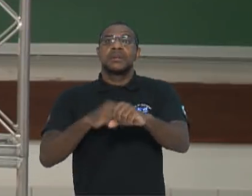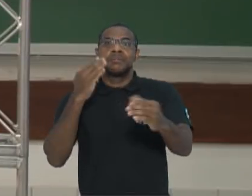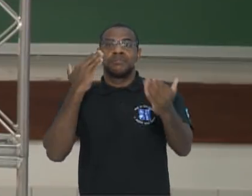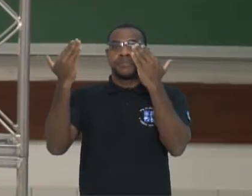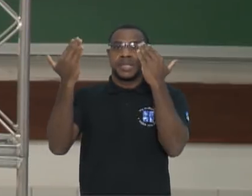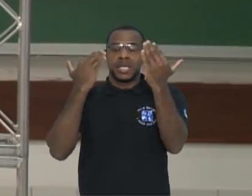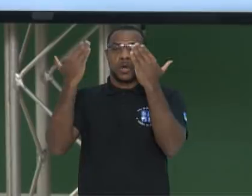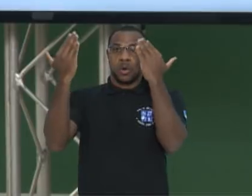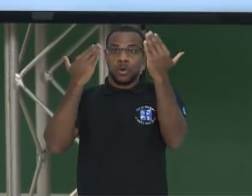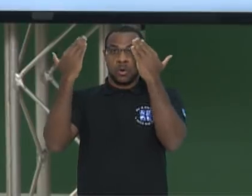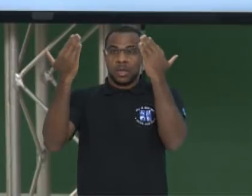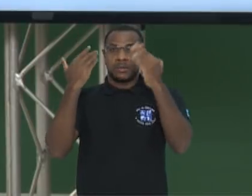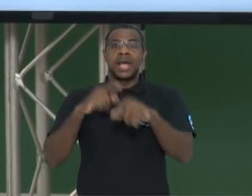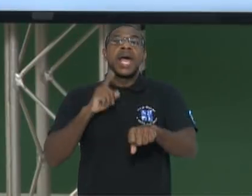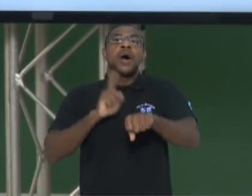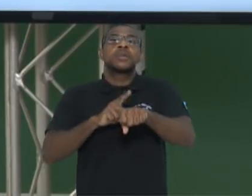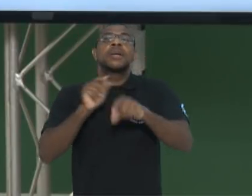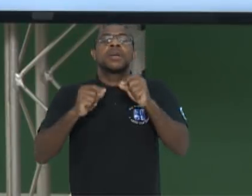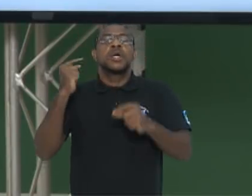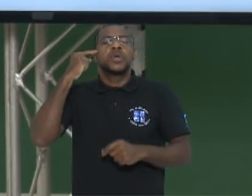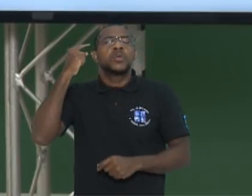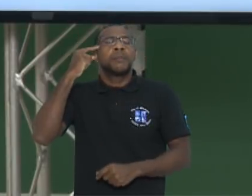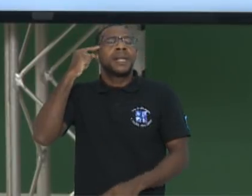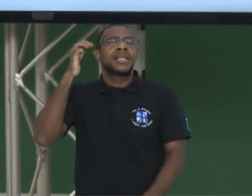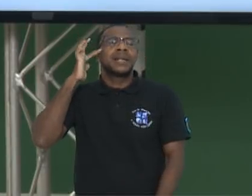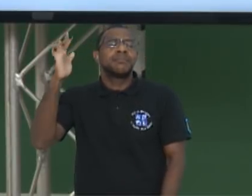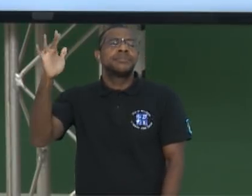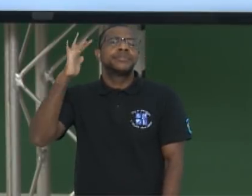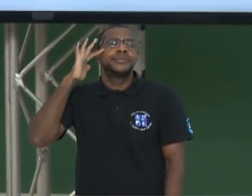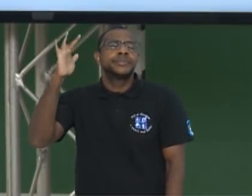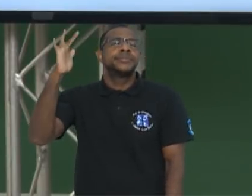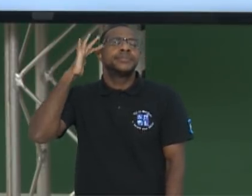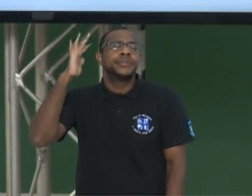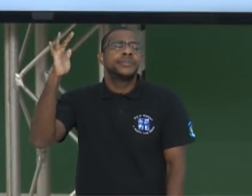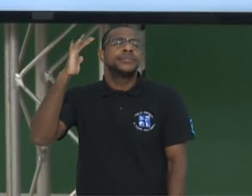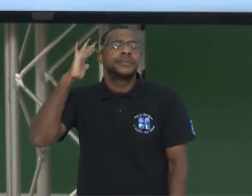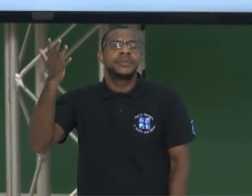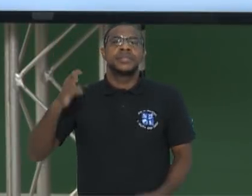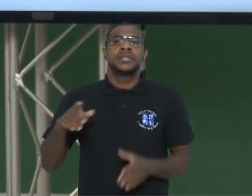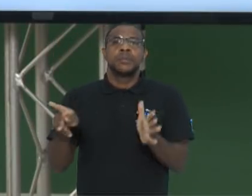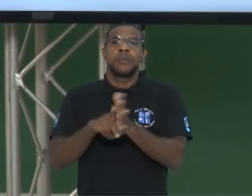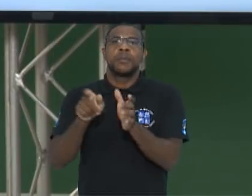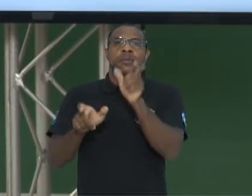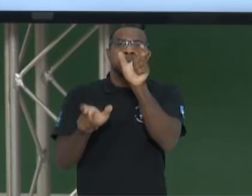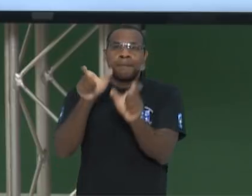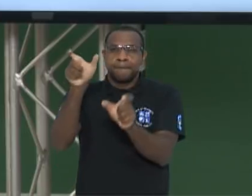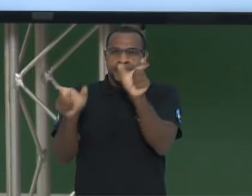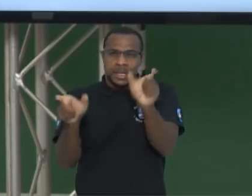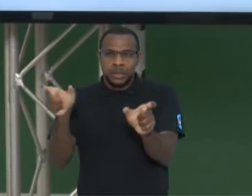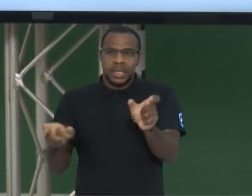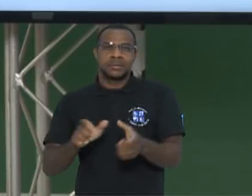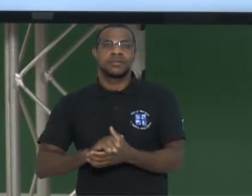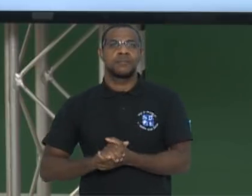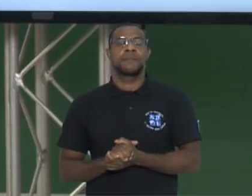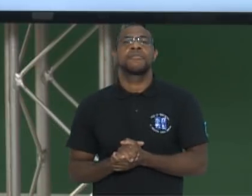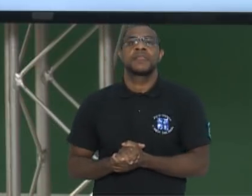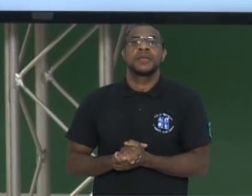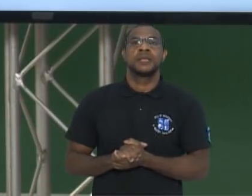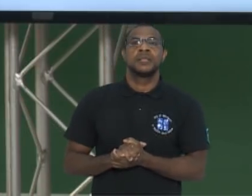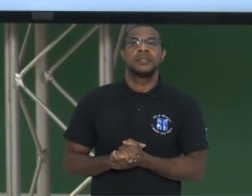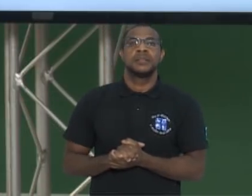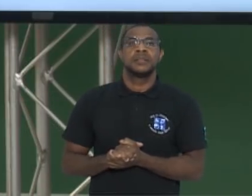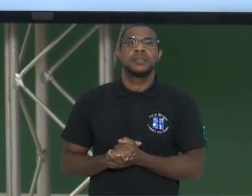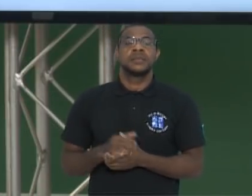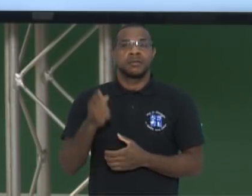ou seja, é o tempo dos pensamentos, das imaginações dos personagens. certo? A gente vai ver melhor